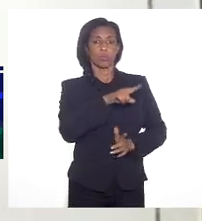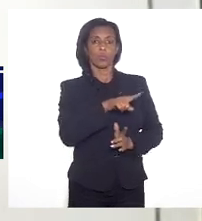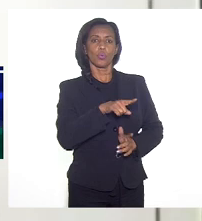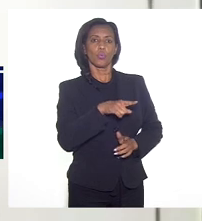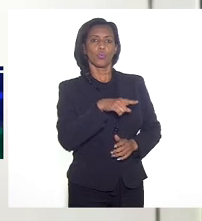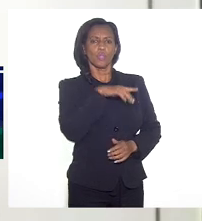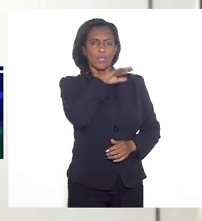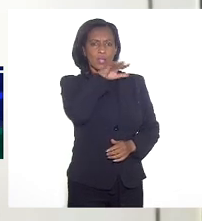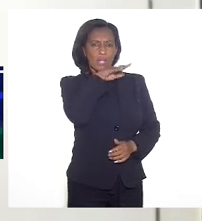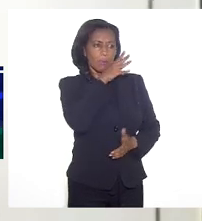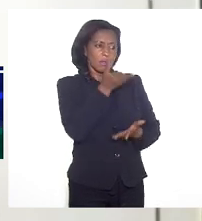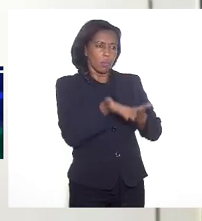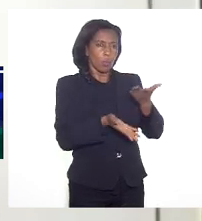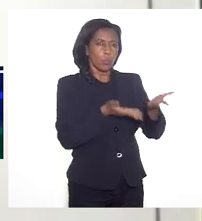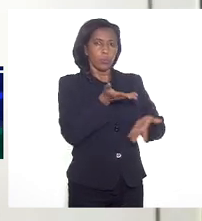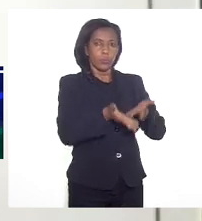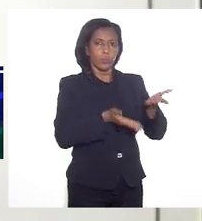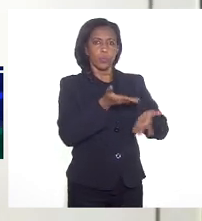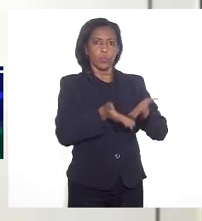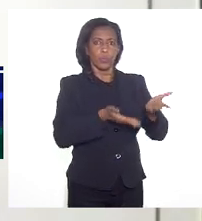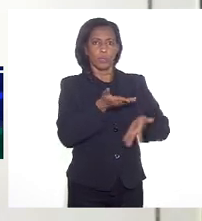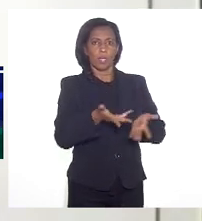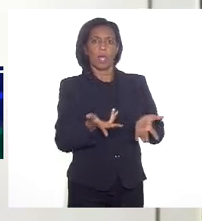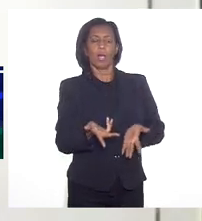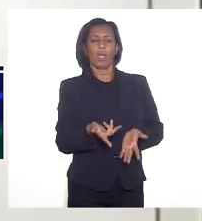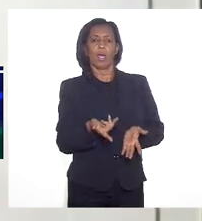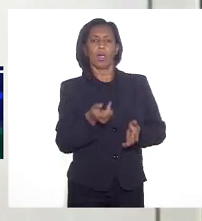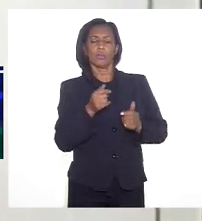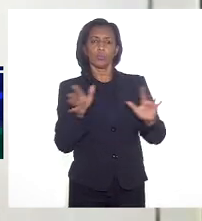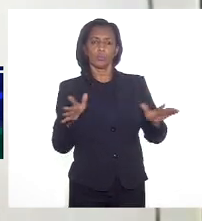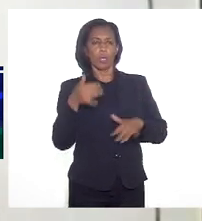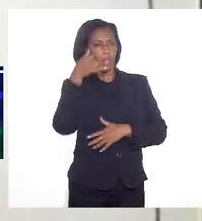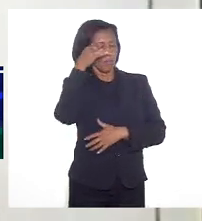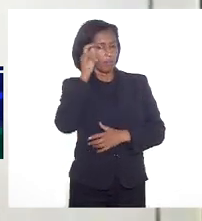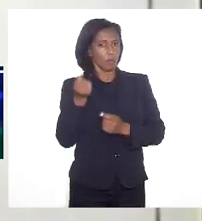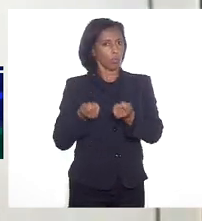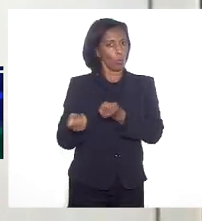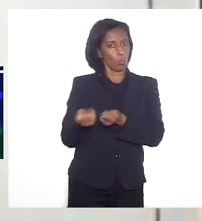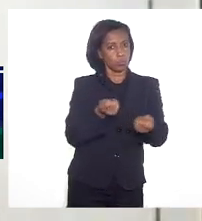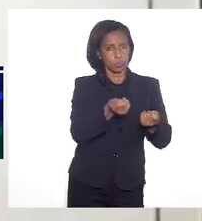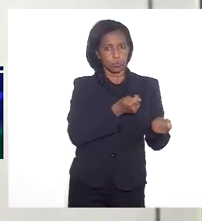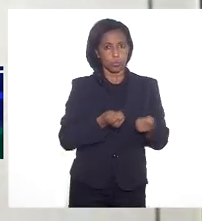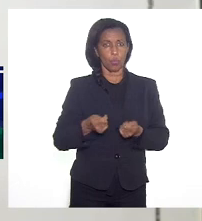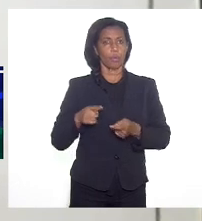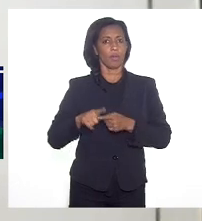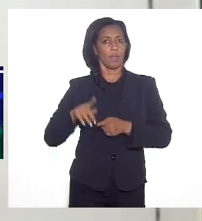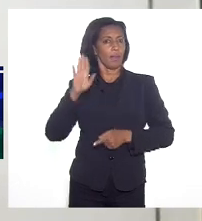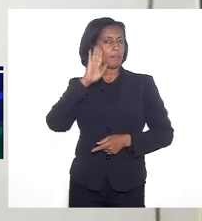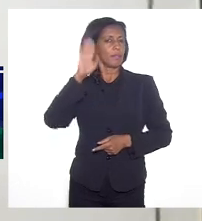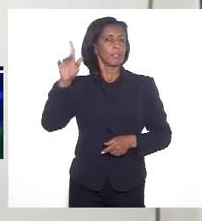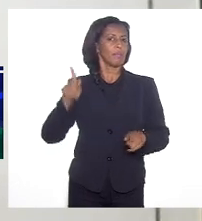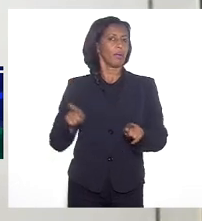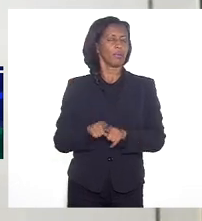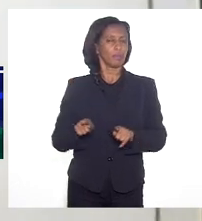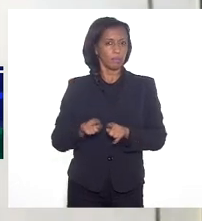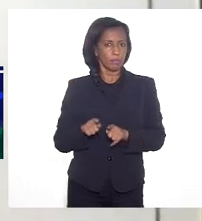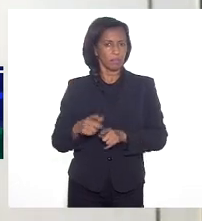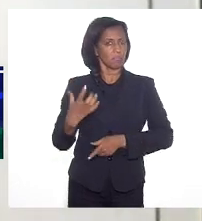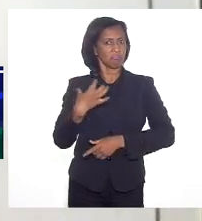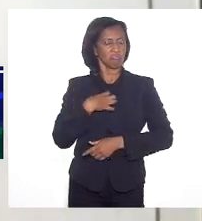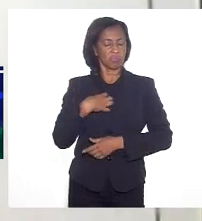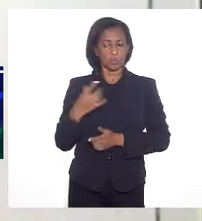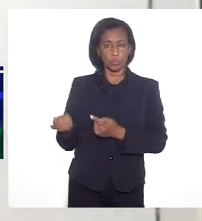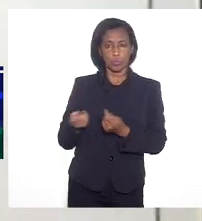propiciando a tomada de decisões implementadas medidas de profilaxia e controle ela é fundamental também nesse sentido no